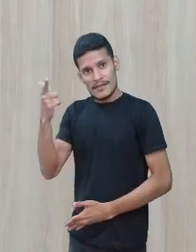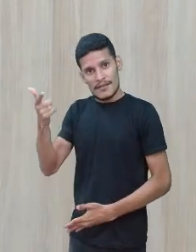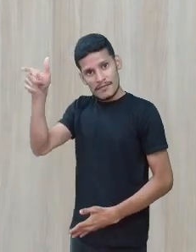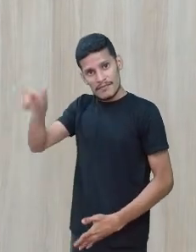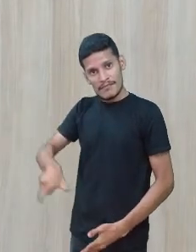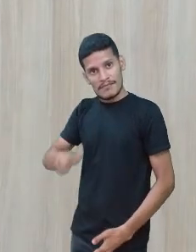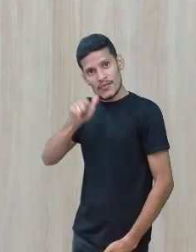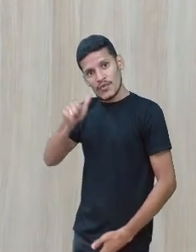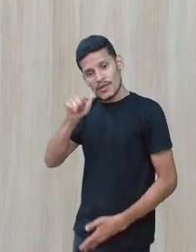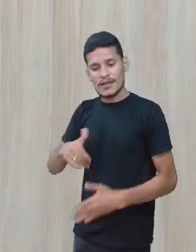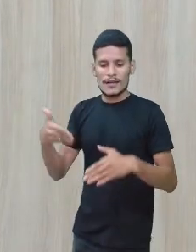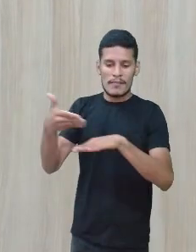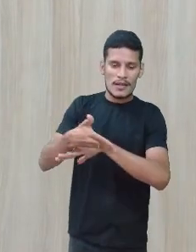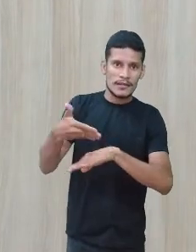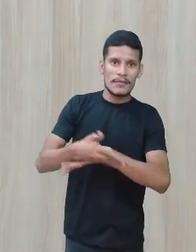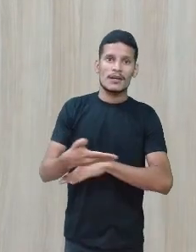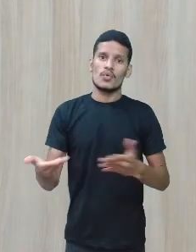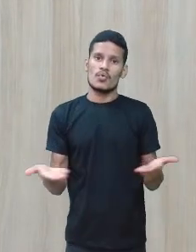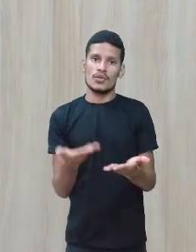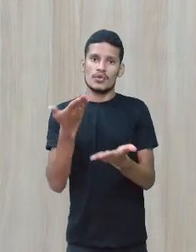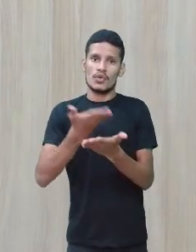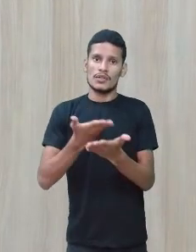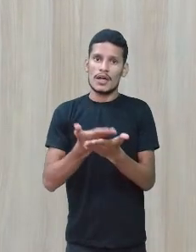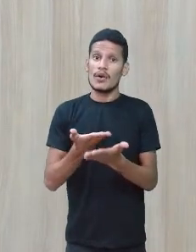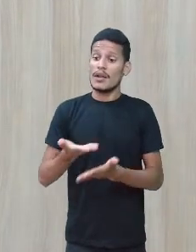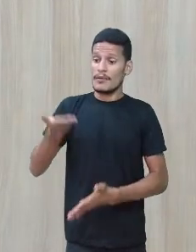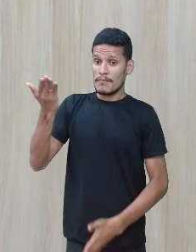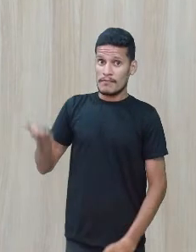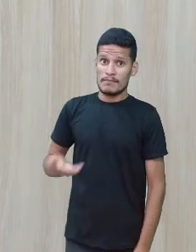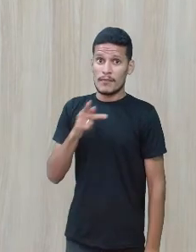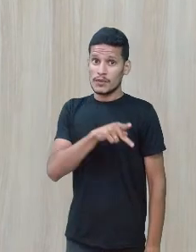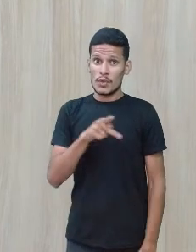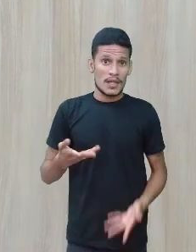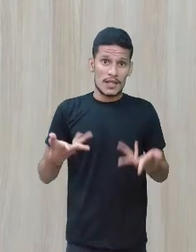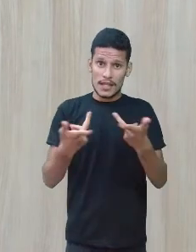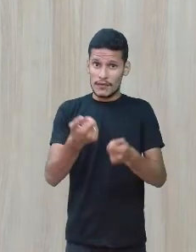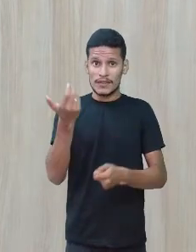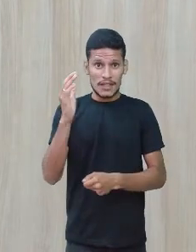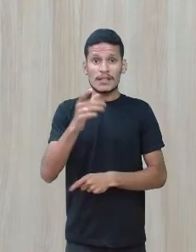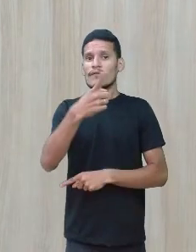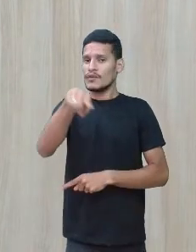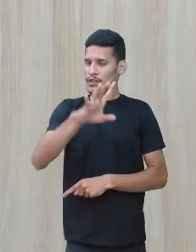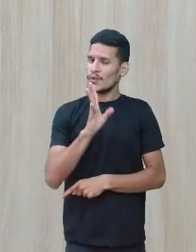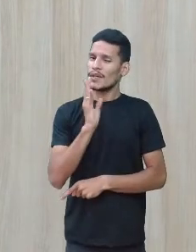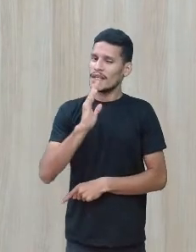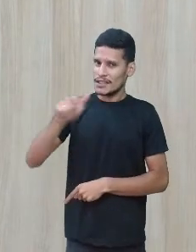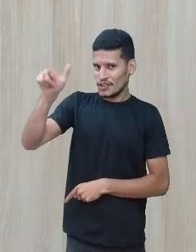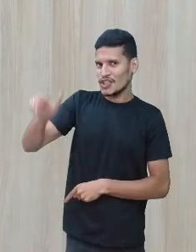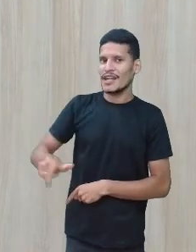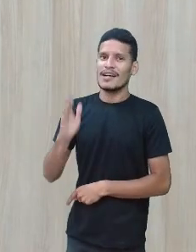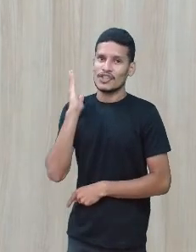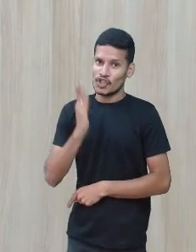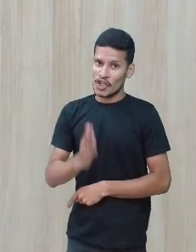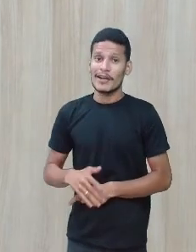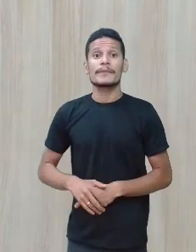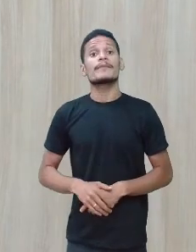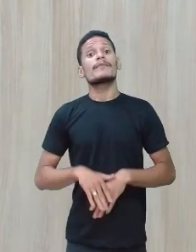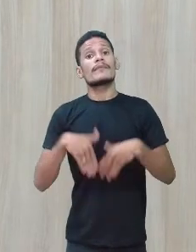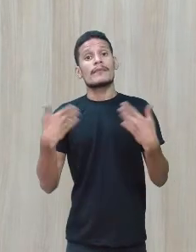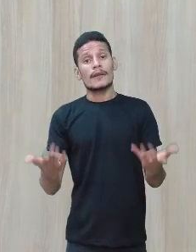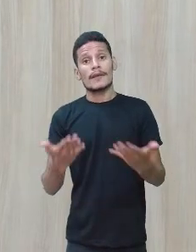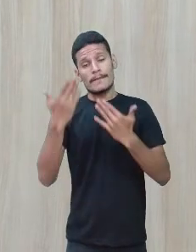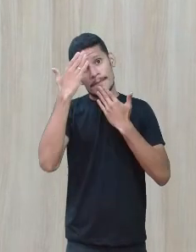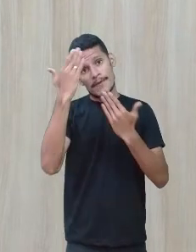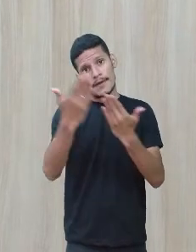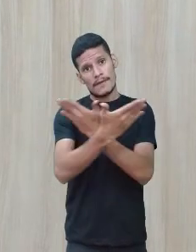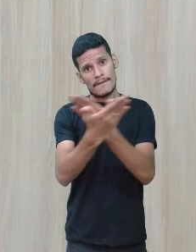contribuindo, né, para a nossa aula. Professora incrível aí de ciência, vocês já sabem, né, que vocês já conhecem ela. Então, meu muito